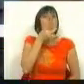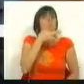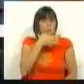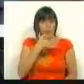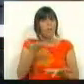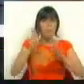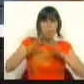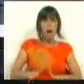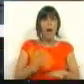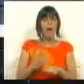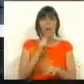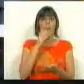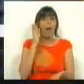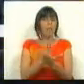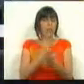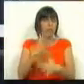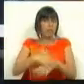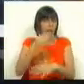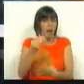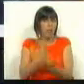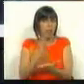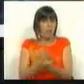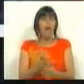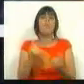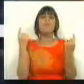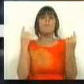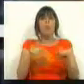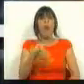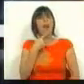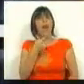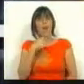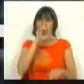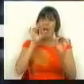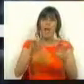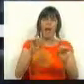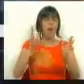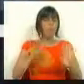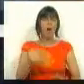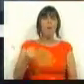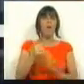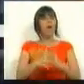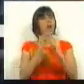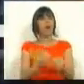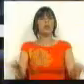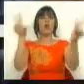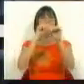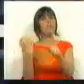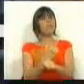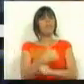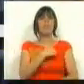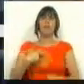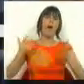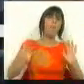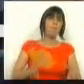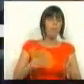tem de parar antes que seja tarde demais. Basta de retórica enganadora sobre a bondade da reestruturação dos serviços de saúde